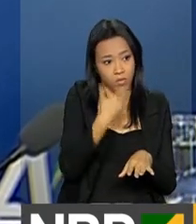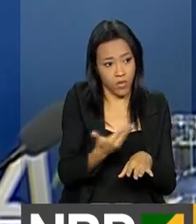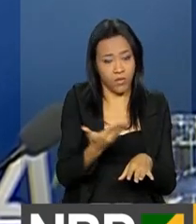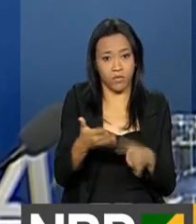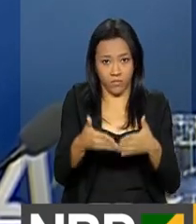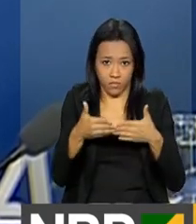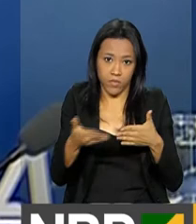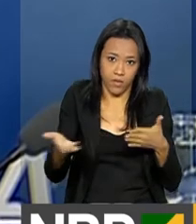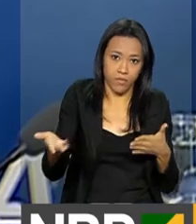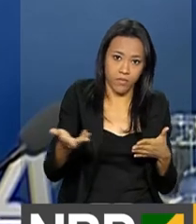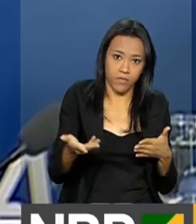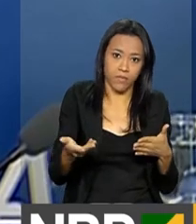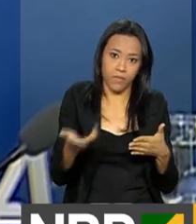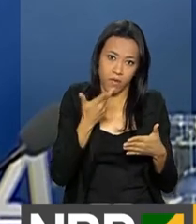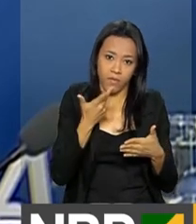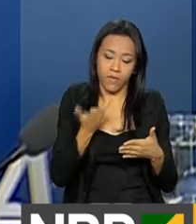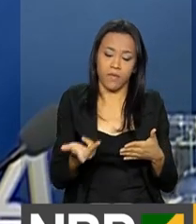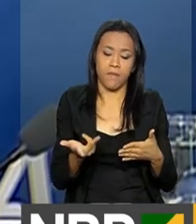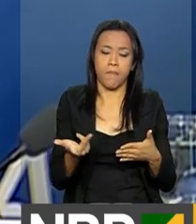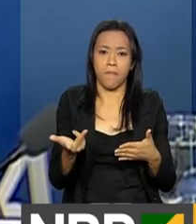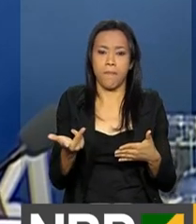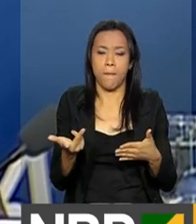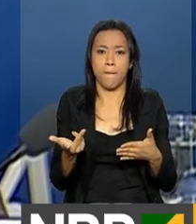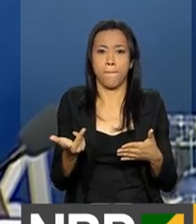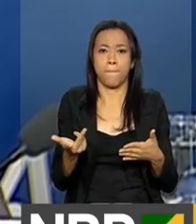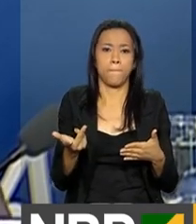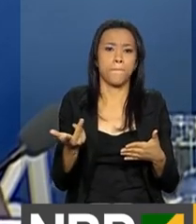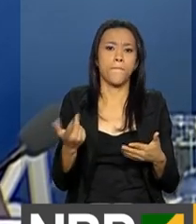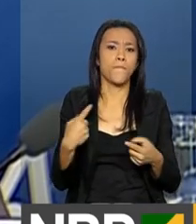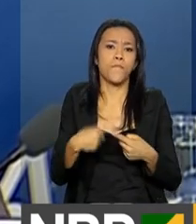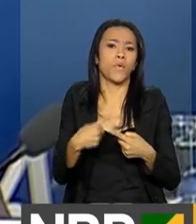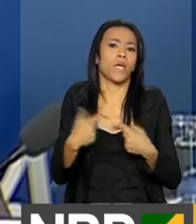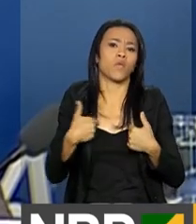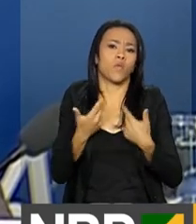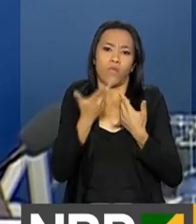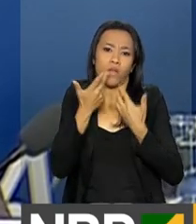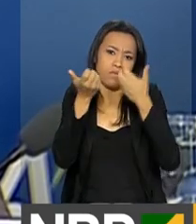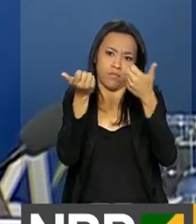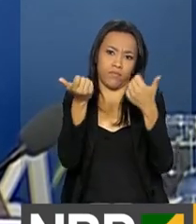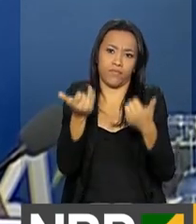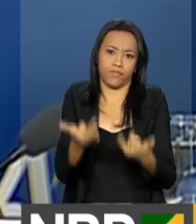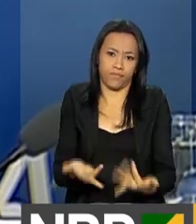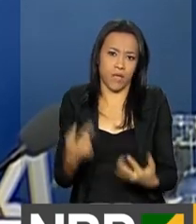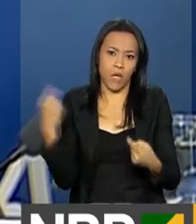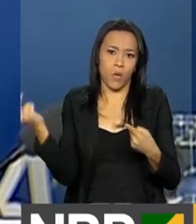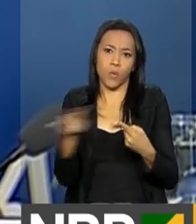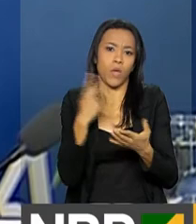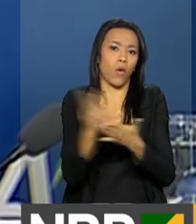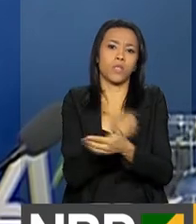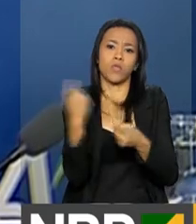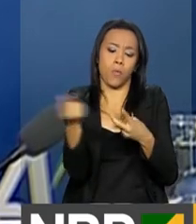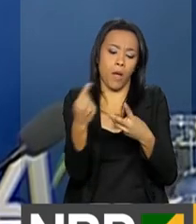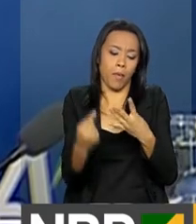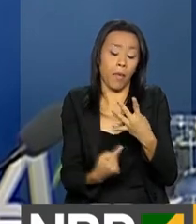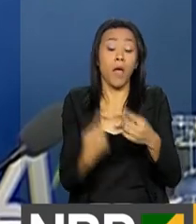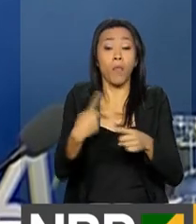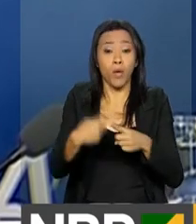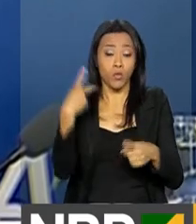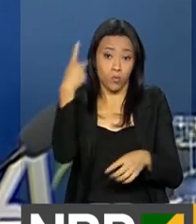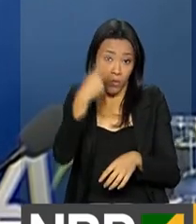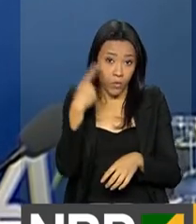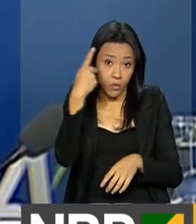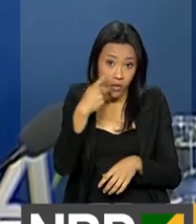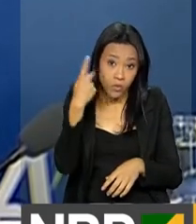para dizer a razão pela qual estou mencionando estes fatos. Porque os procuradores do Estado,